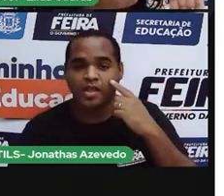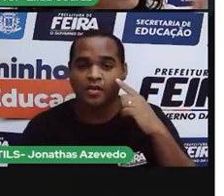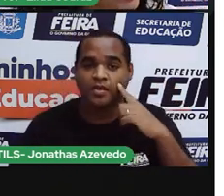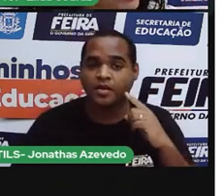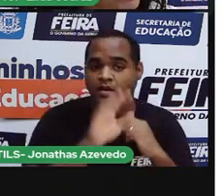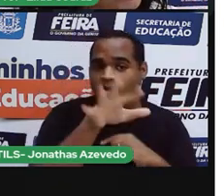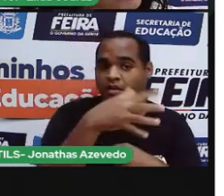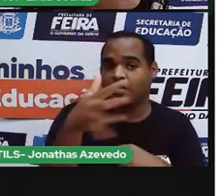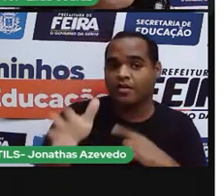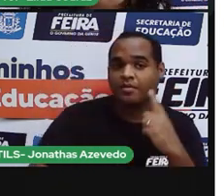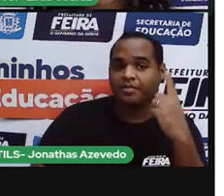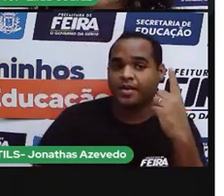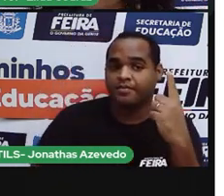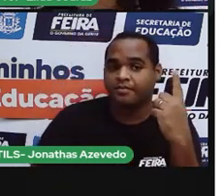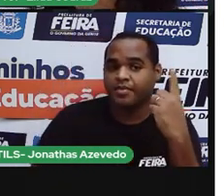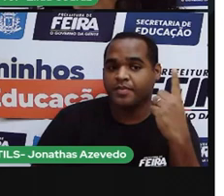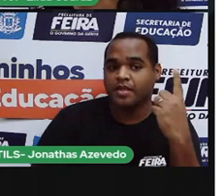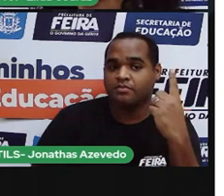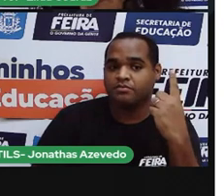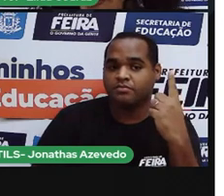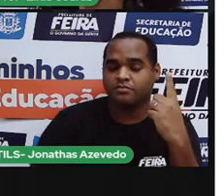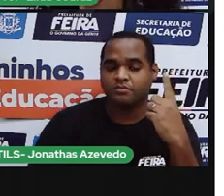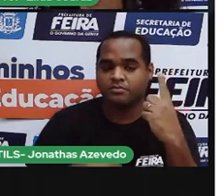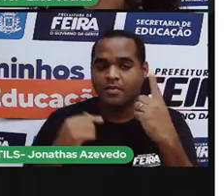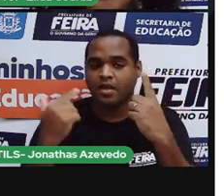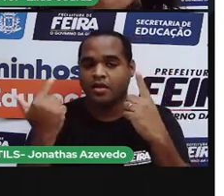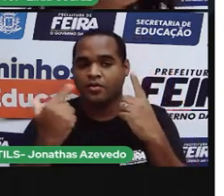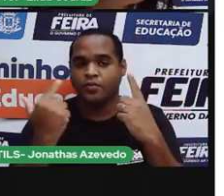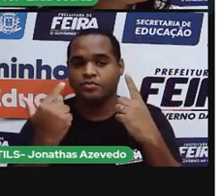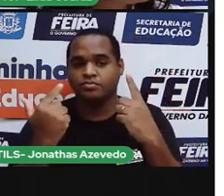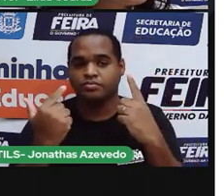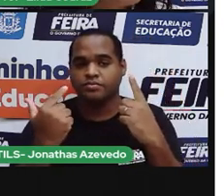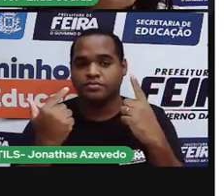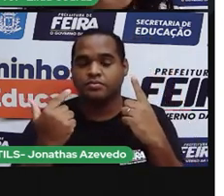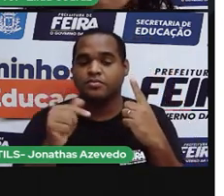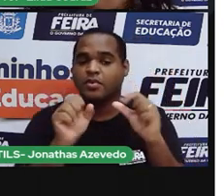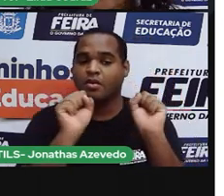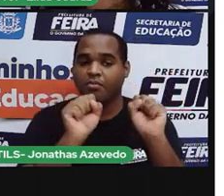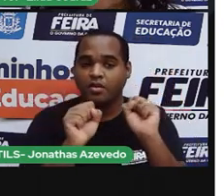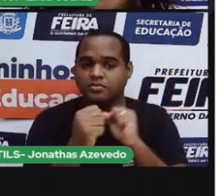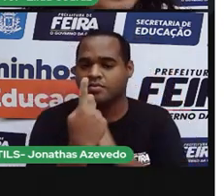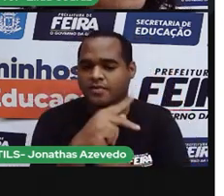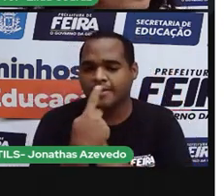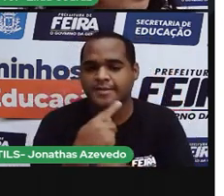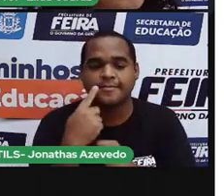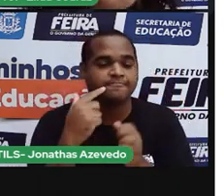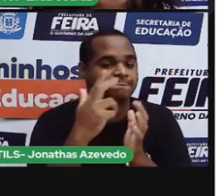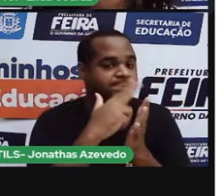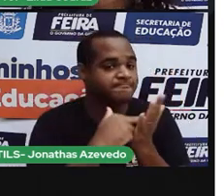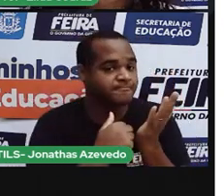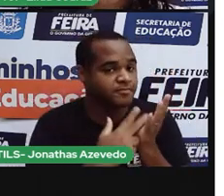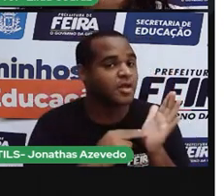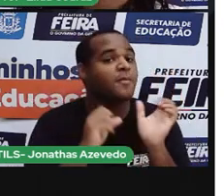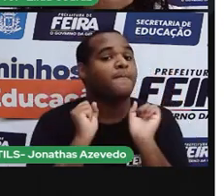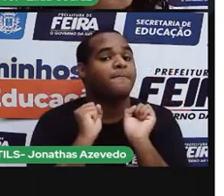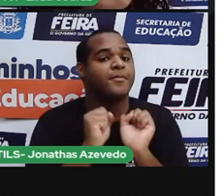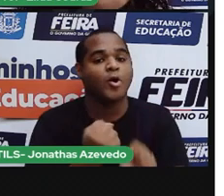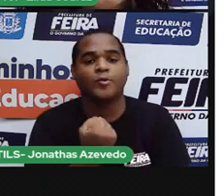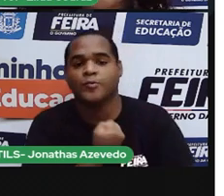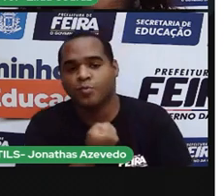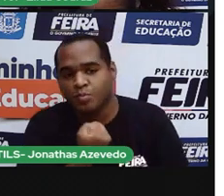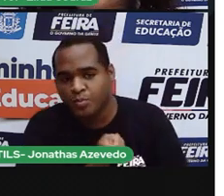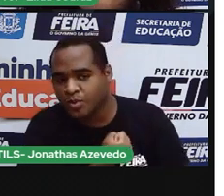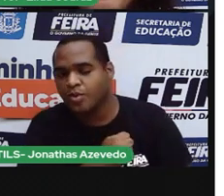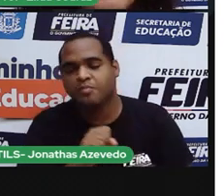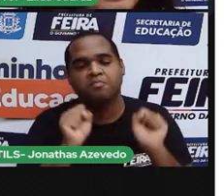criar a primeira e a segunda estratégia. Pode ser com os desenhos, pode ser